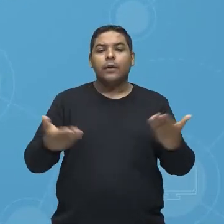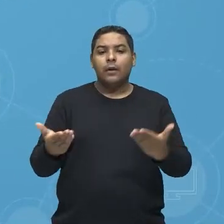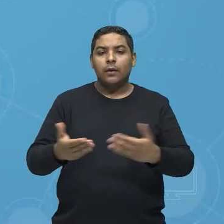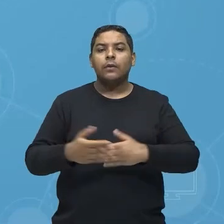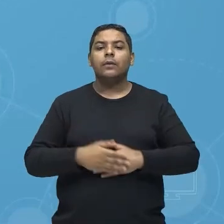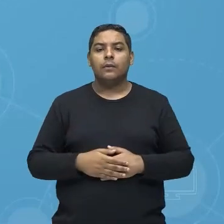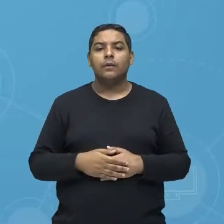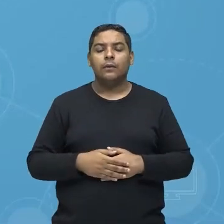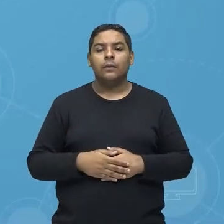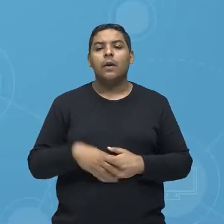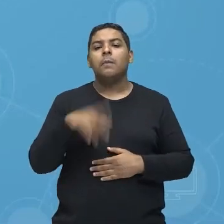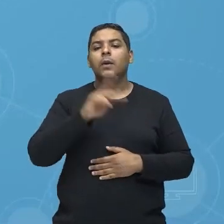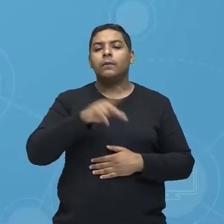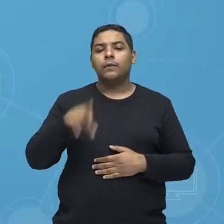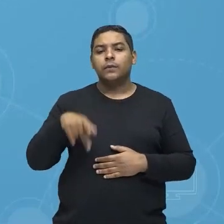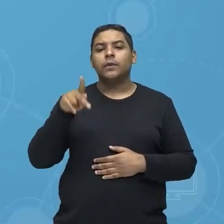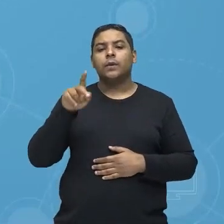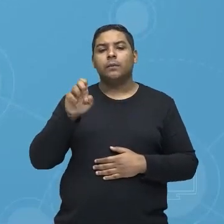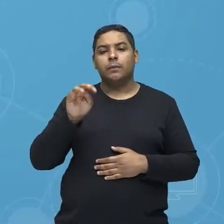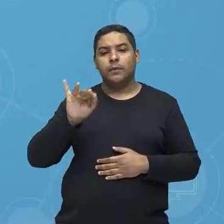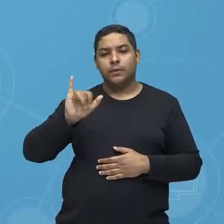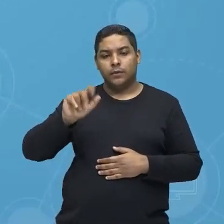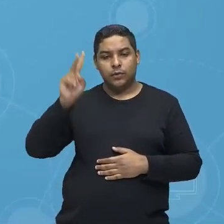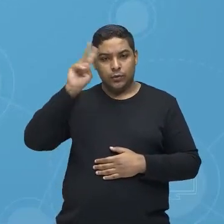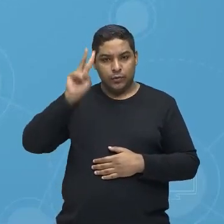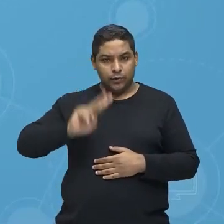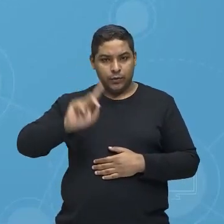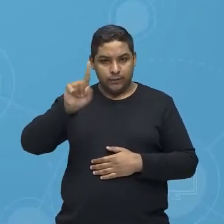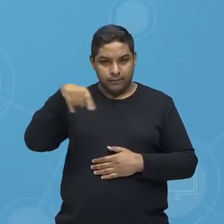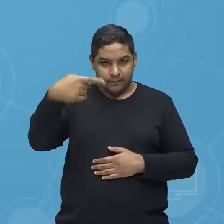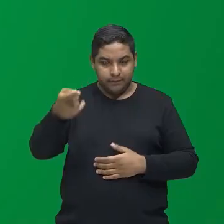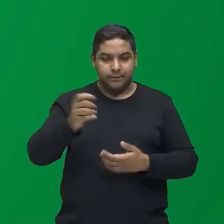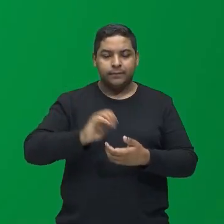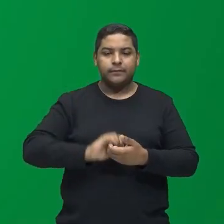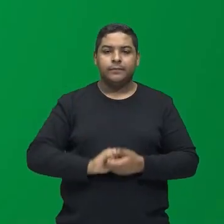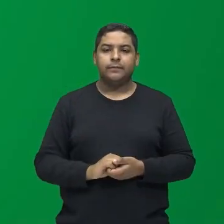a professora Pet, com história. Até daqui a pouco.